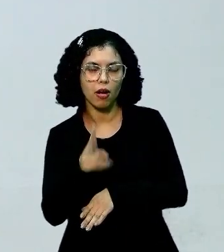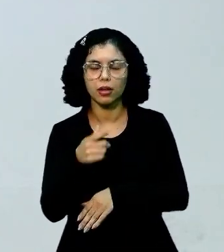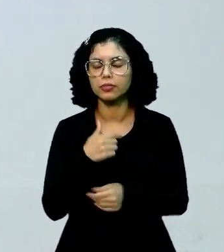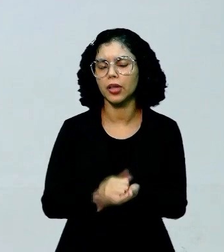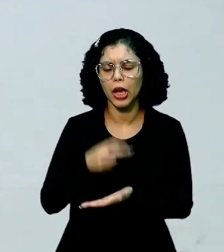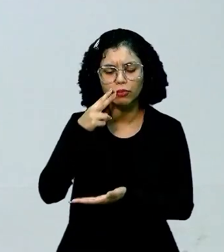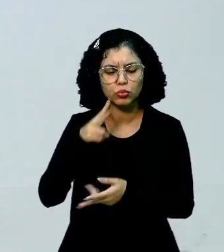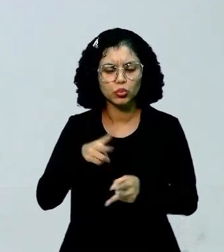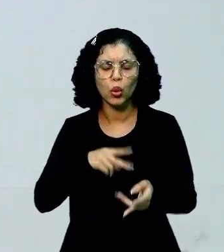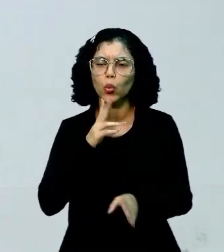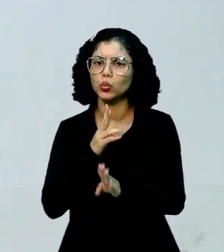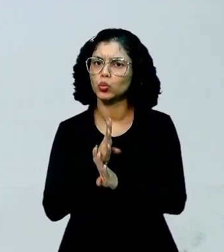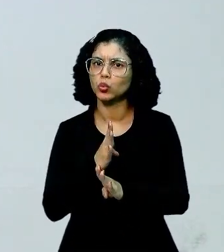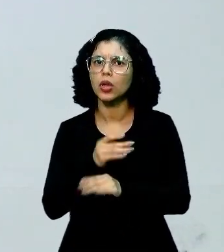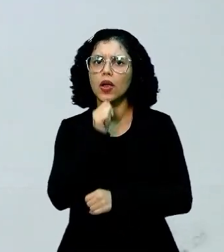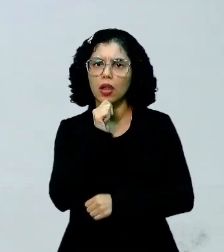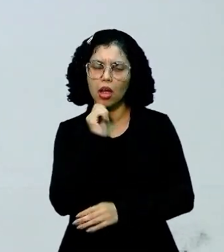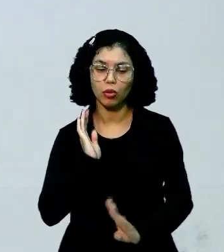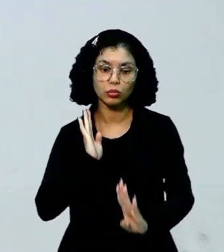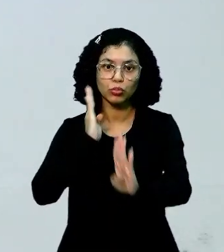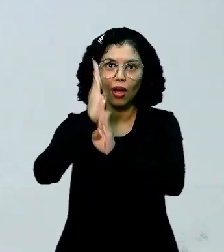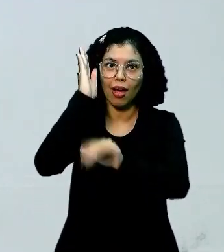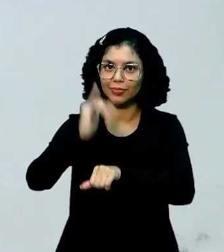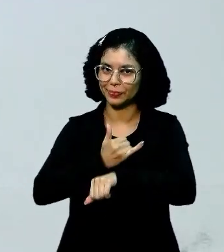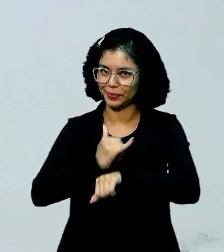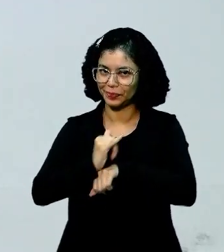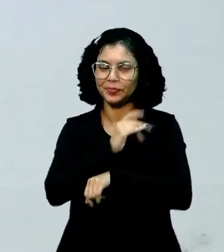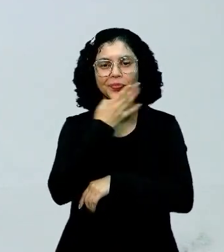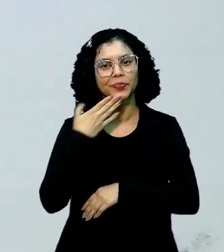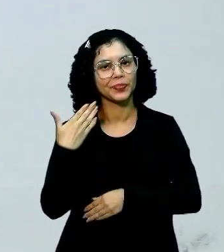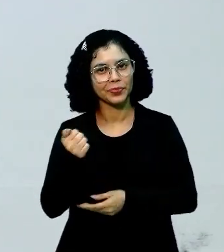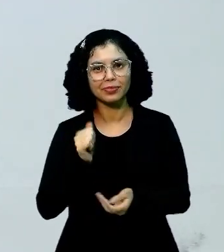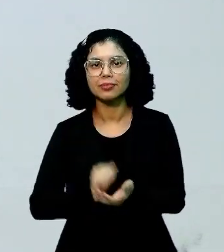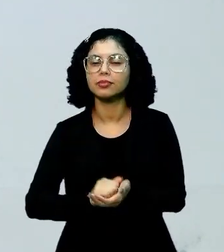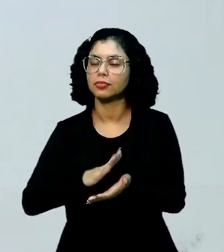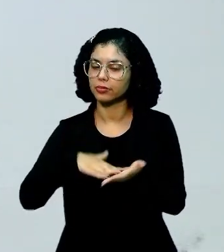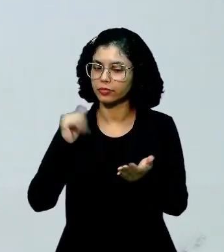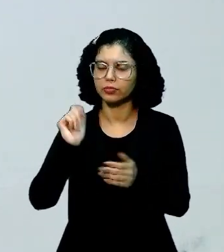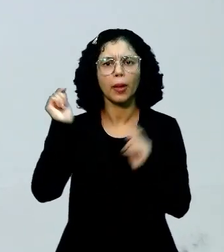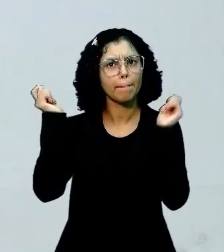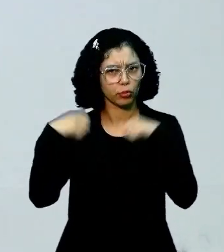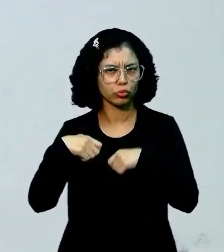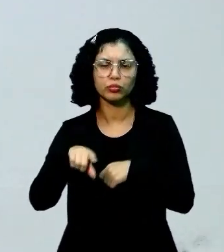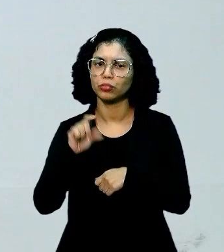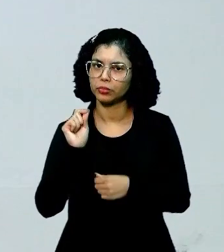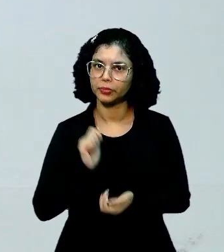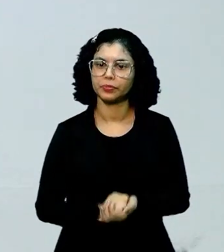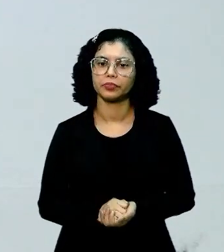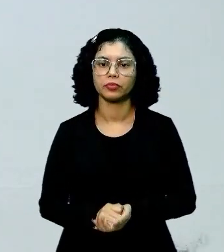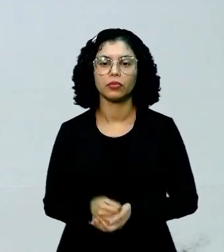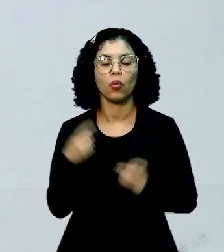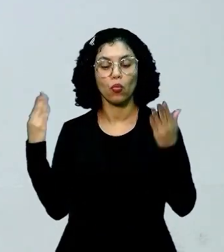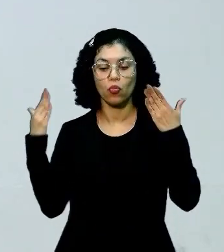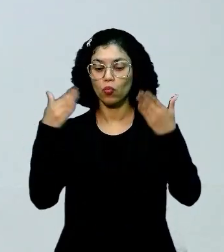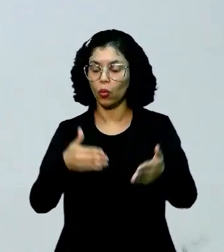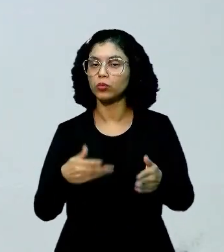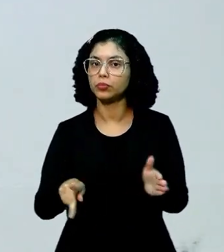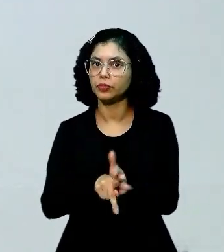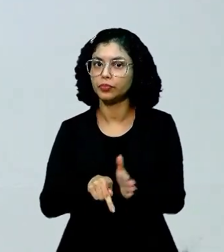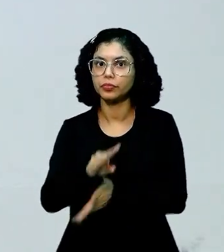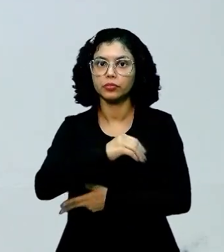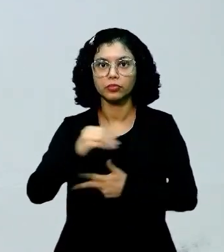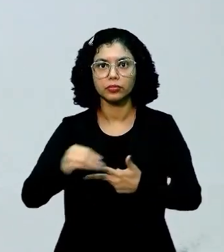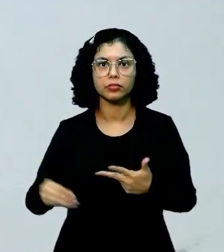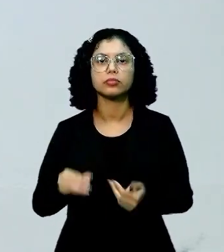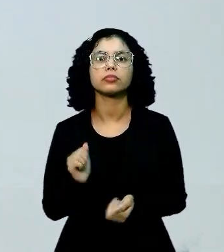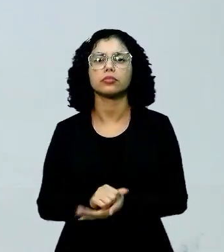estrangeira e tentar traçar estratégias para acertar o maior número de questões possíveis, galera. Porque o objetivo do Enem é